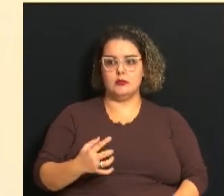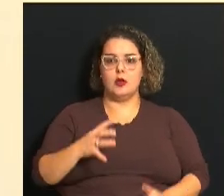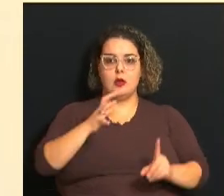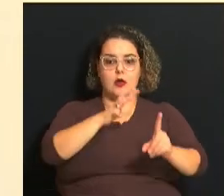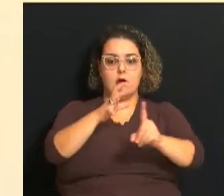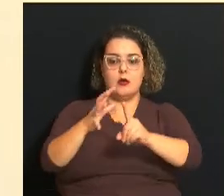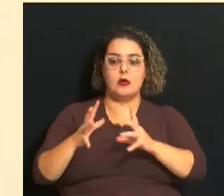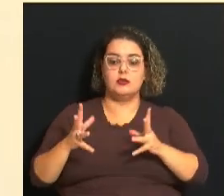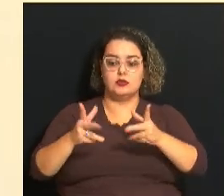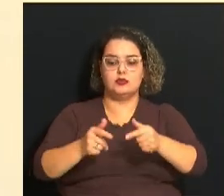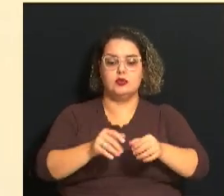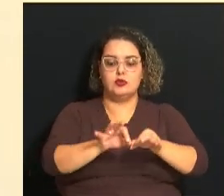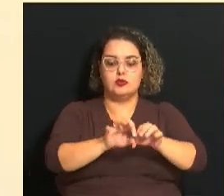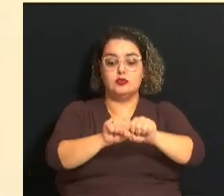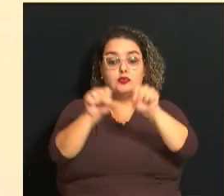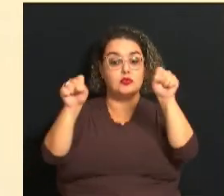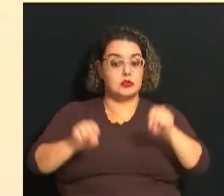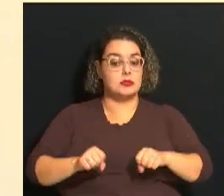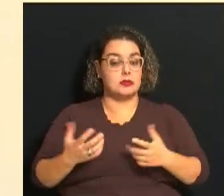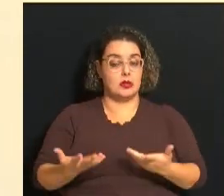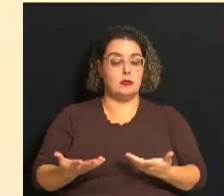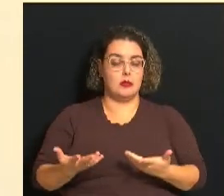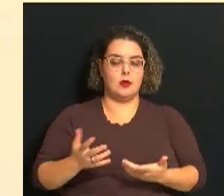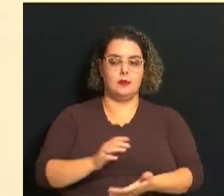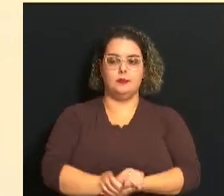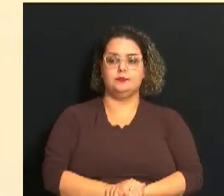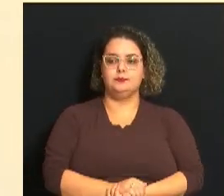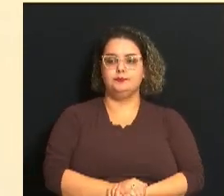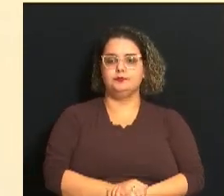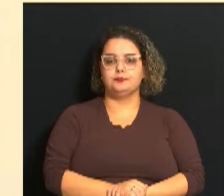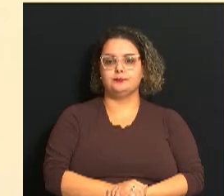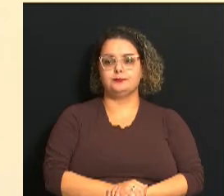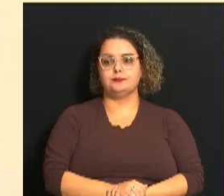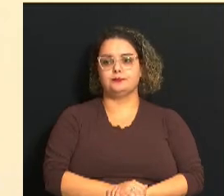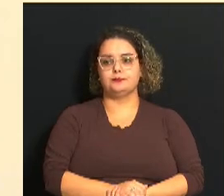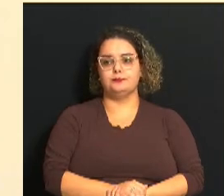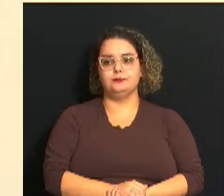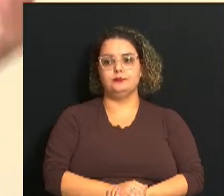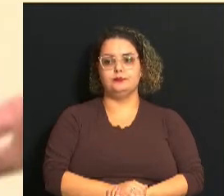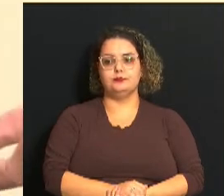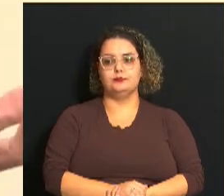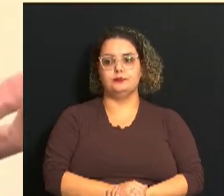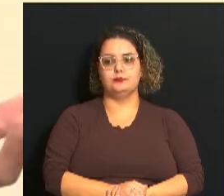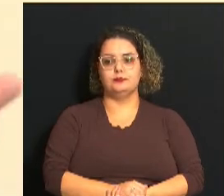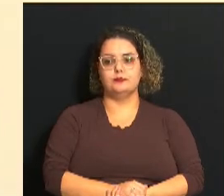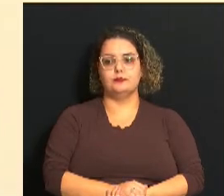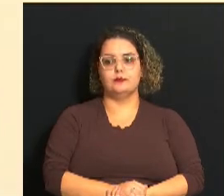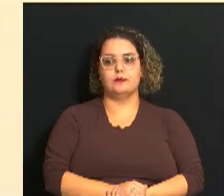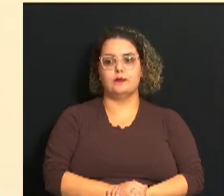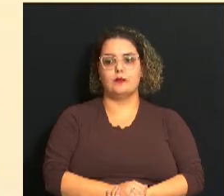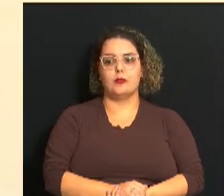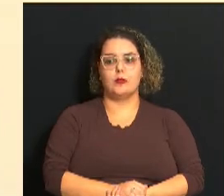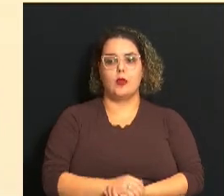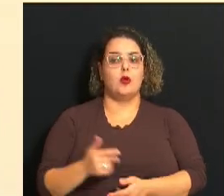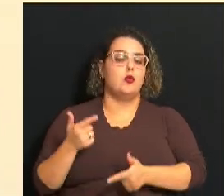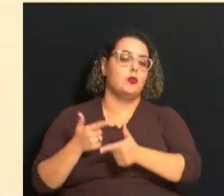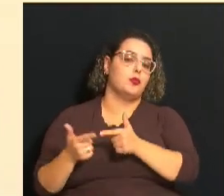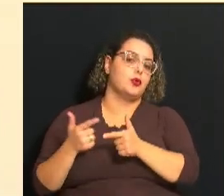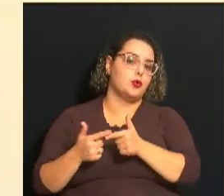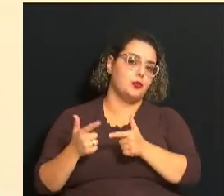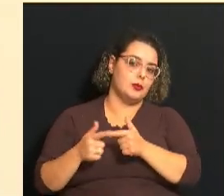organizacional E aí nesse sentido é a gente tem a questão de que uma deficiência né de